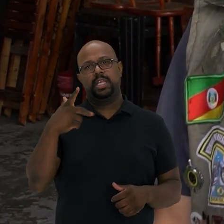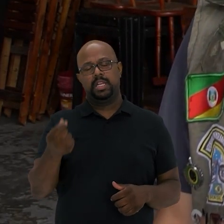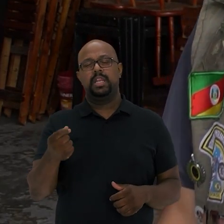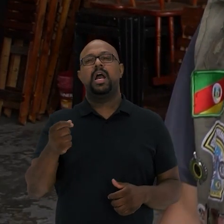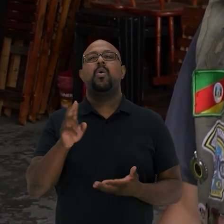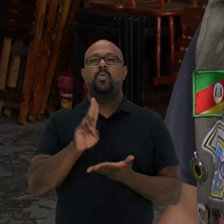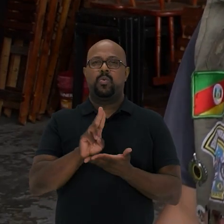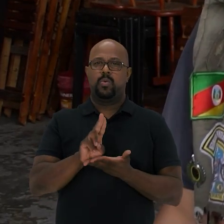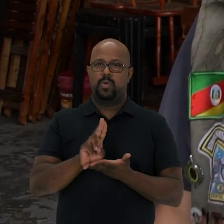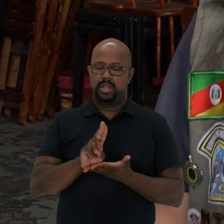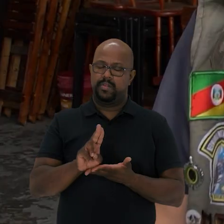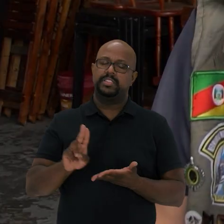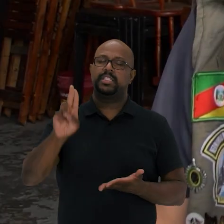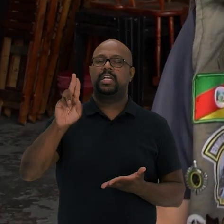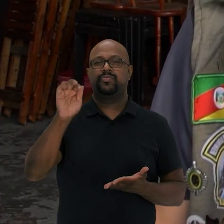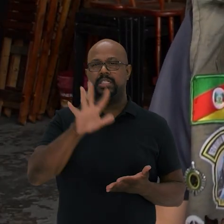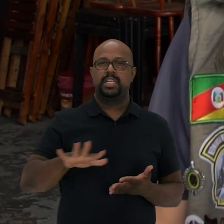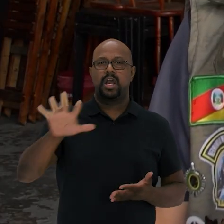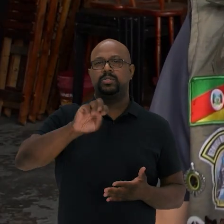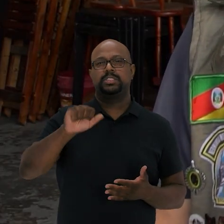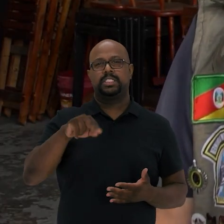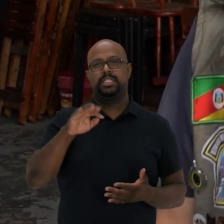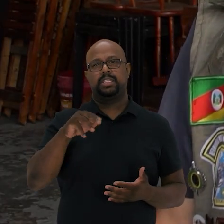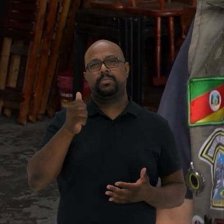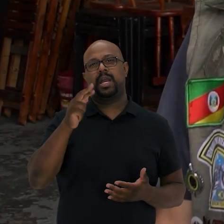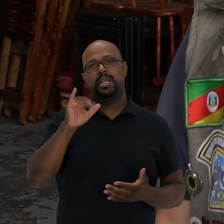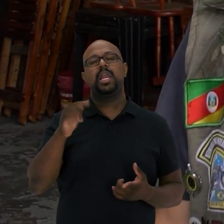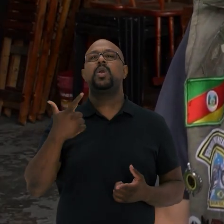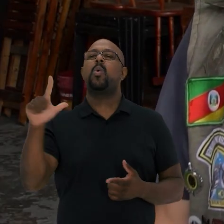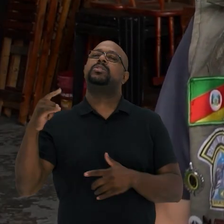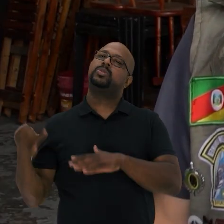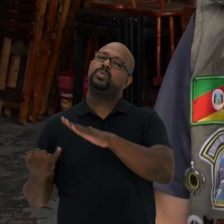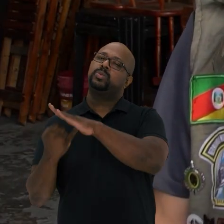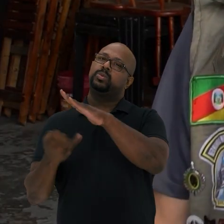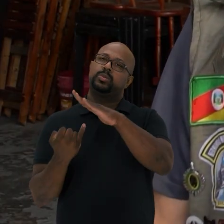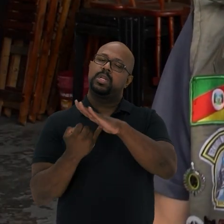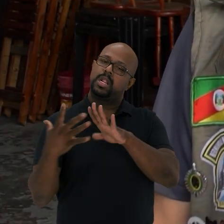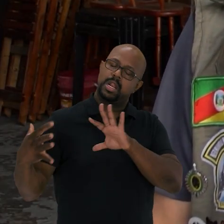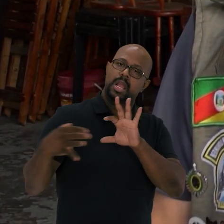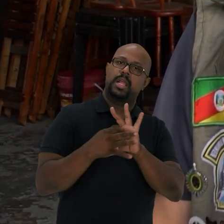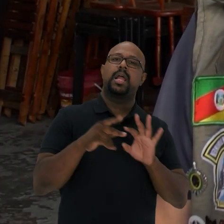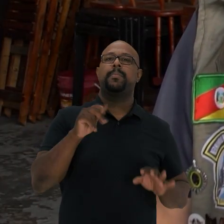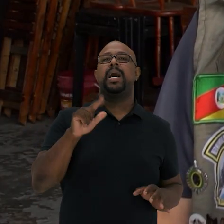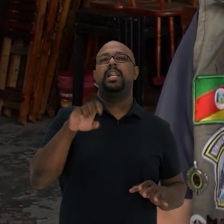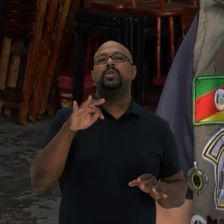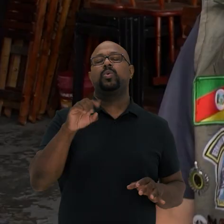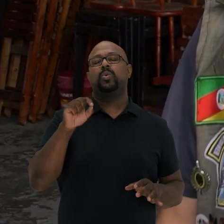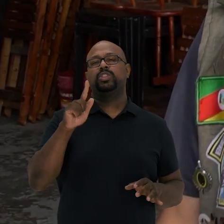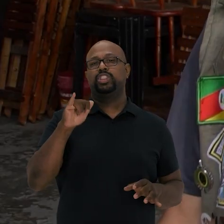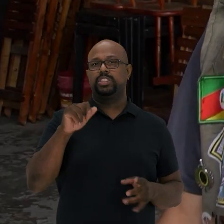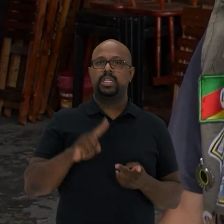Ilha, Universidade Federal de Santa Maria e outras entidades ligadas à paleontologia e